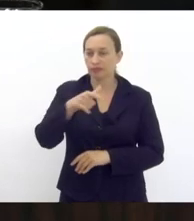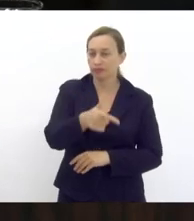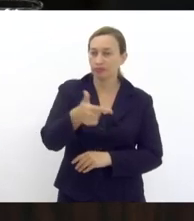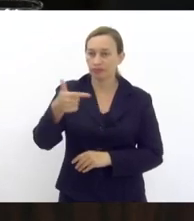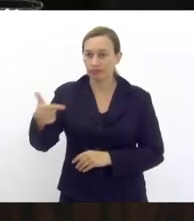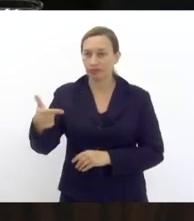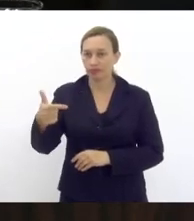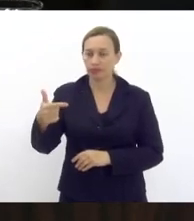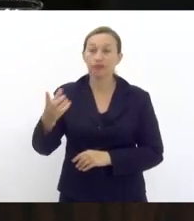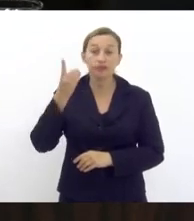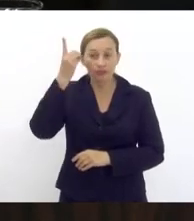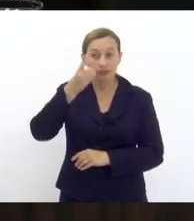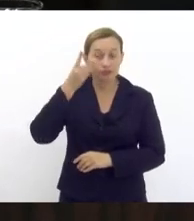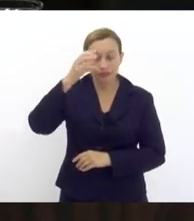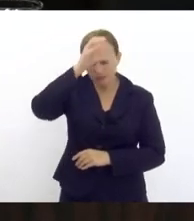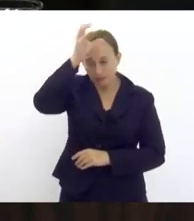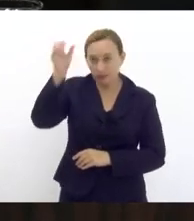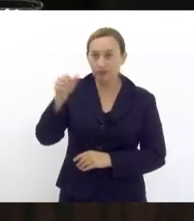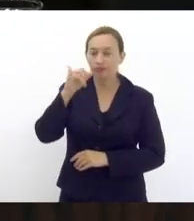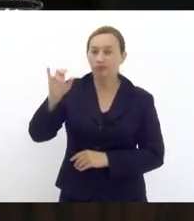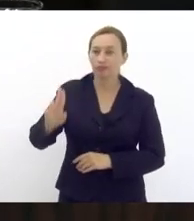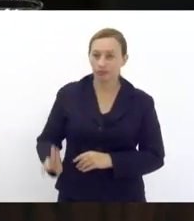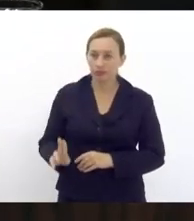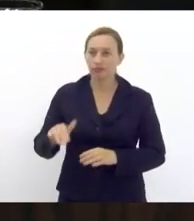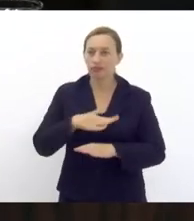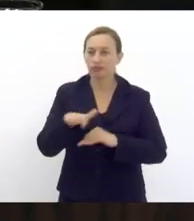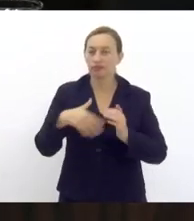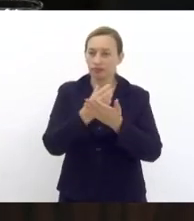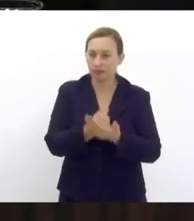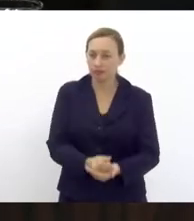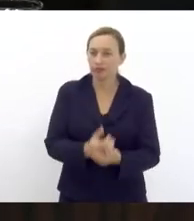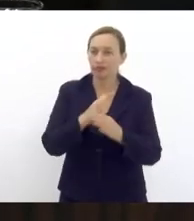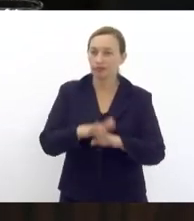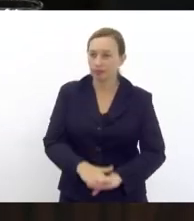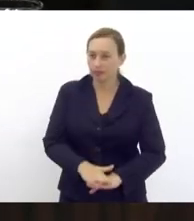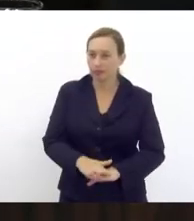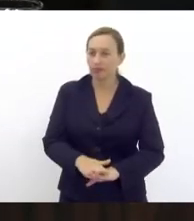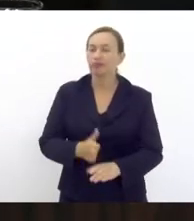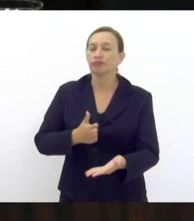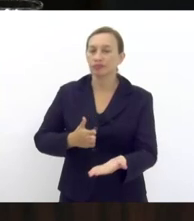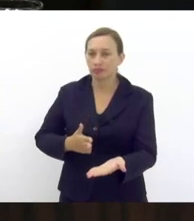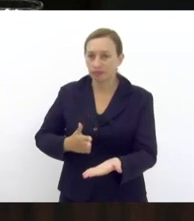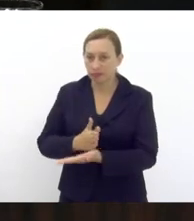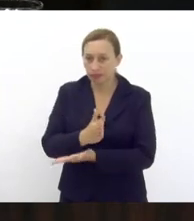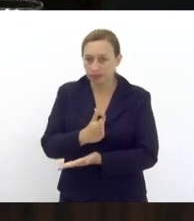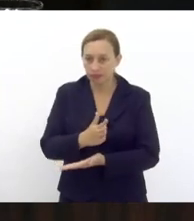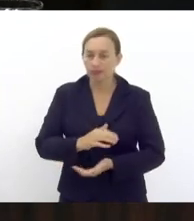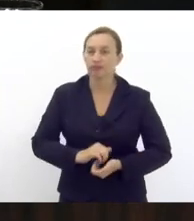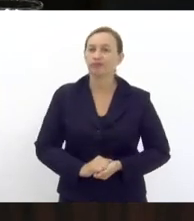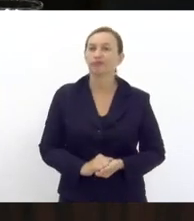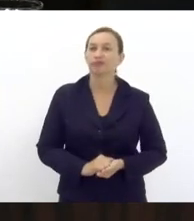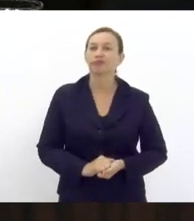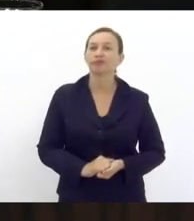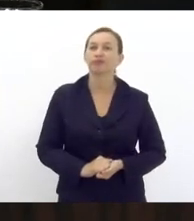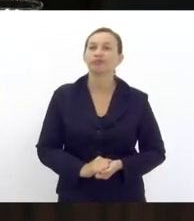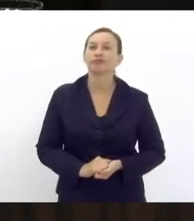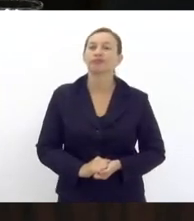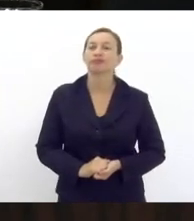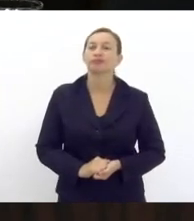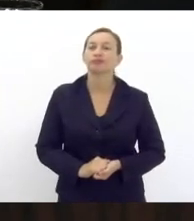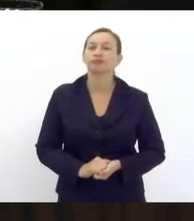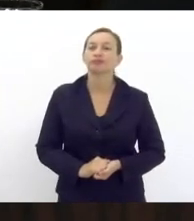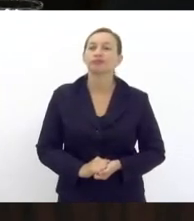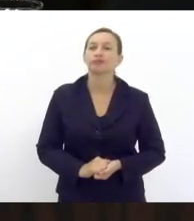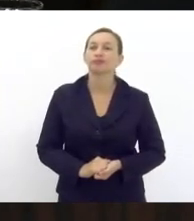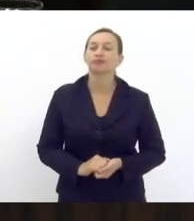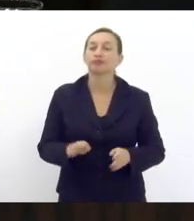5739/2022 da deputada Tia Ju. Senhores que aprovam. Permaneça como estão. Aprovado.